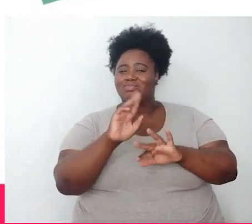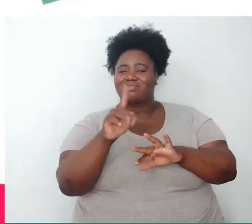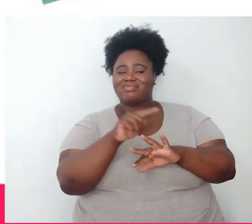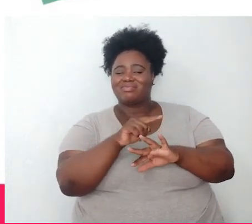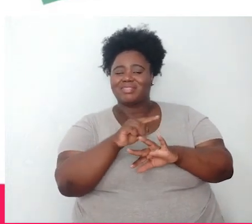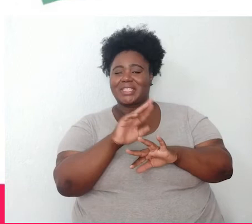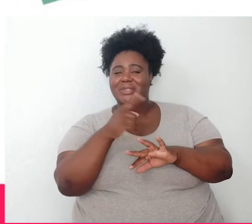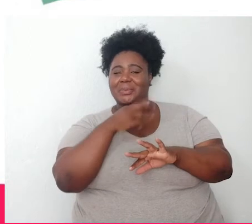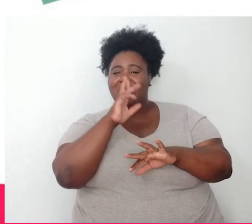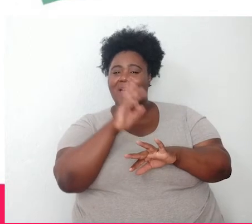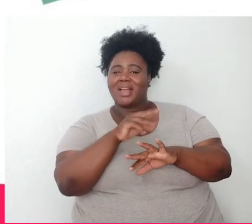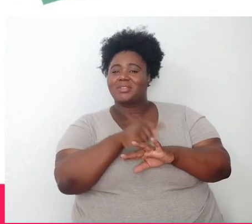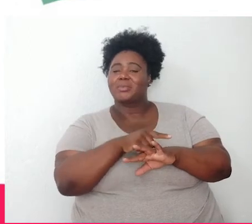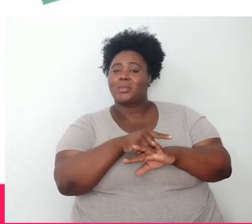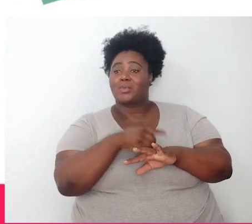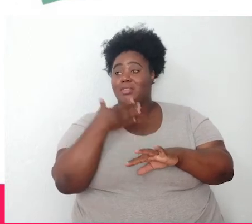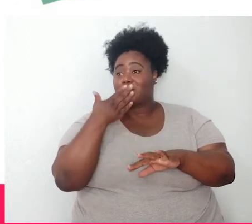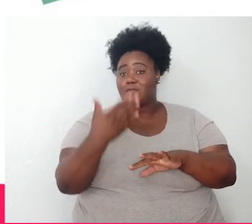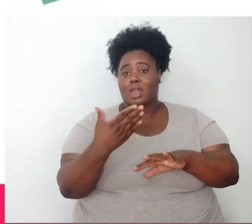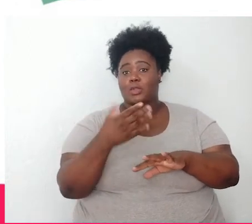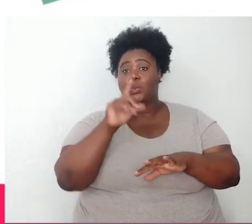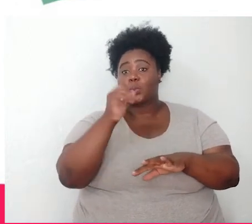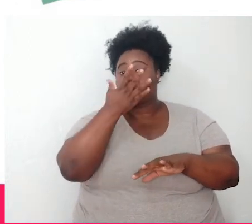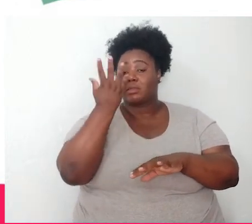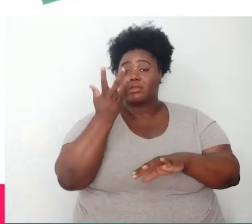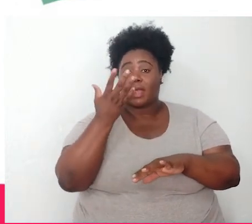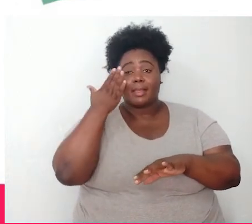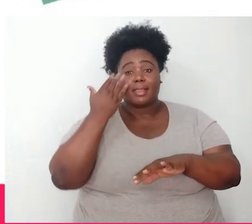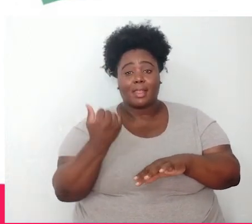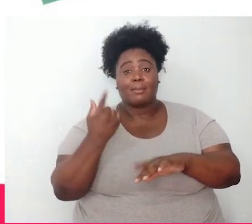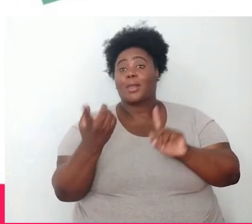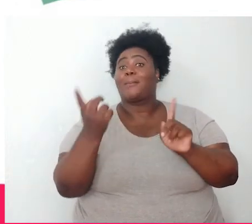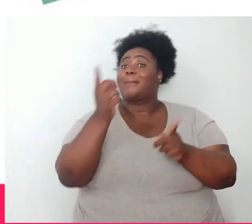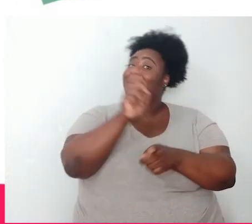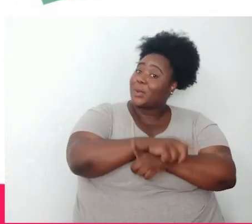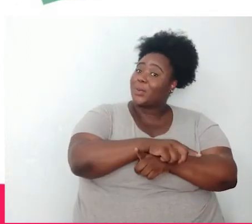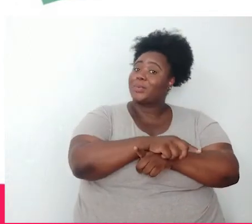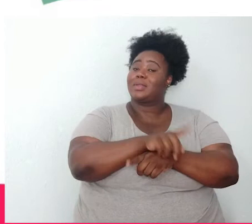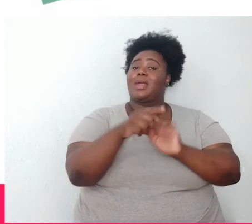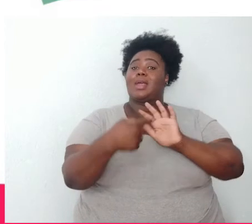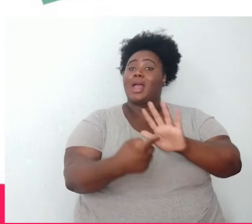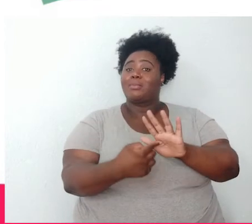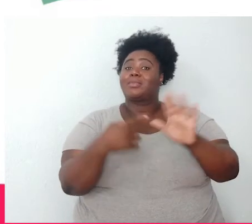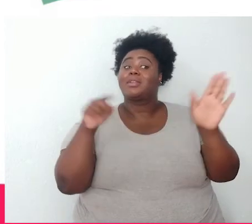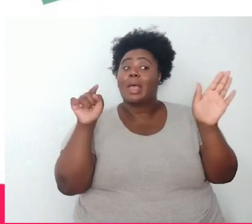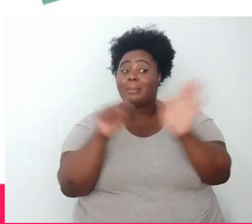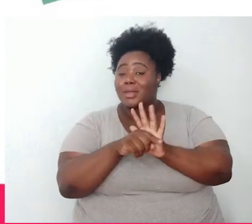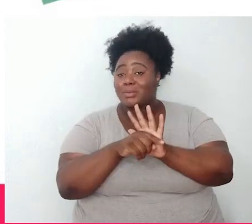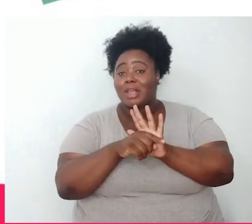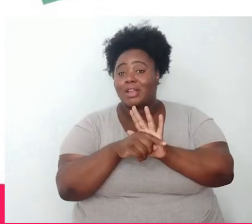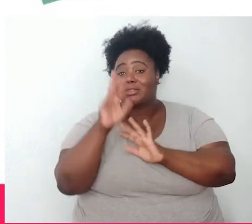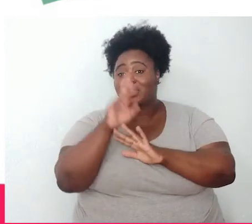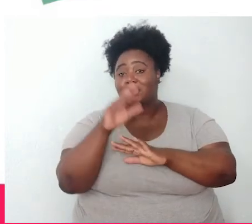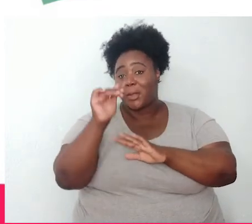que não responde de cara o que o público quer saber. Ao contrário, a performance está muito mais perguntando